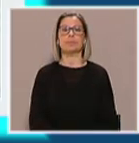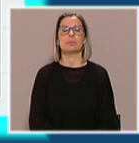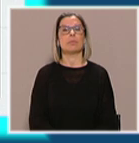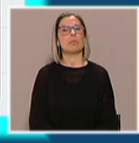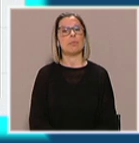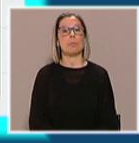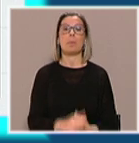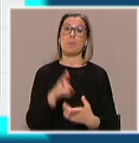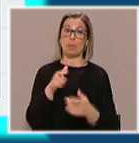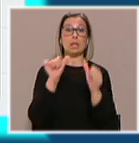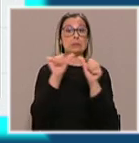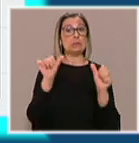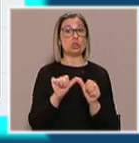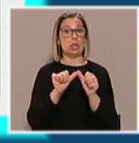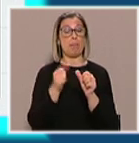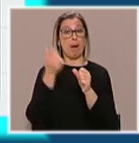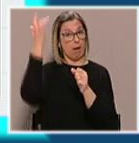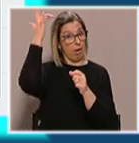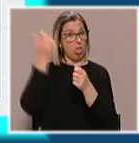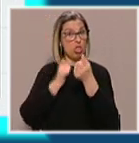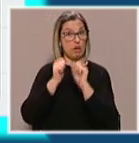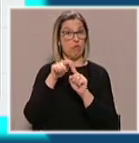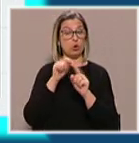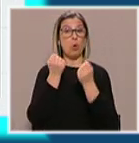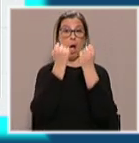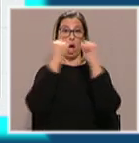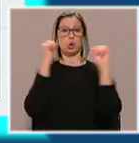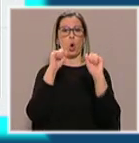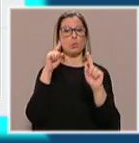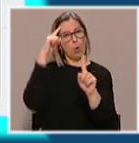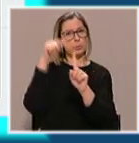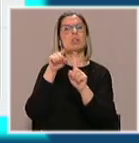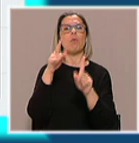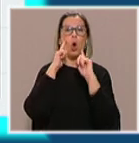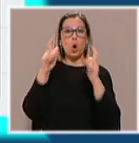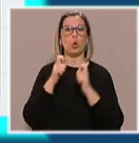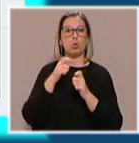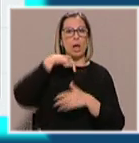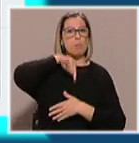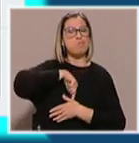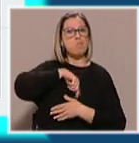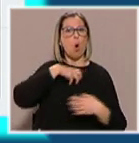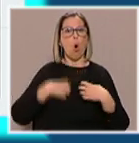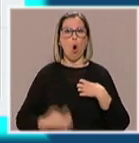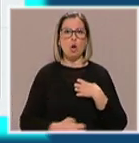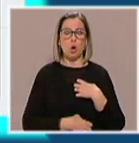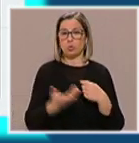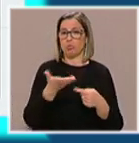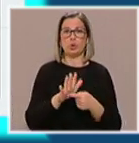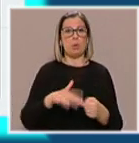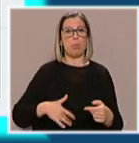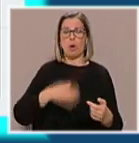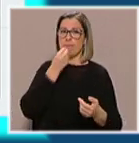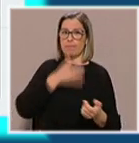A função do sistema nervoso autónomo é controlar a atividade inconsciente dos órgãos internos, como a digestão e a frequência cardíaca